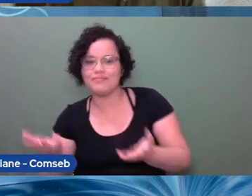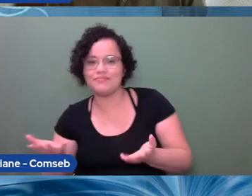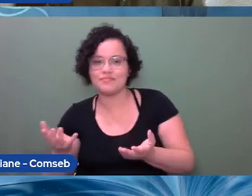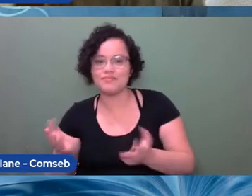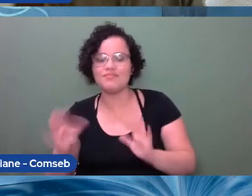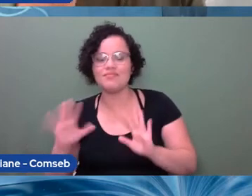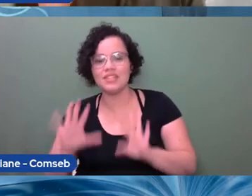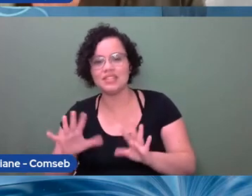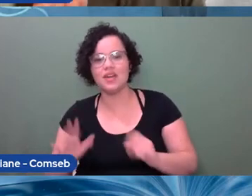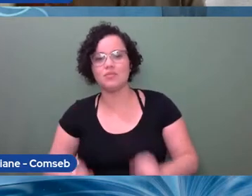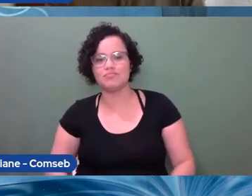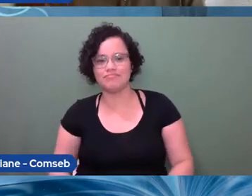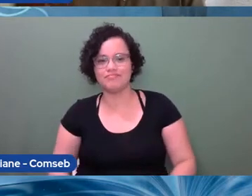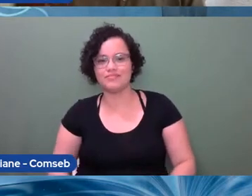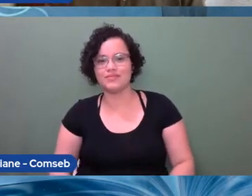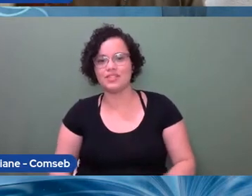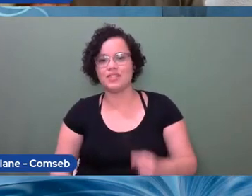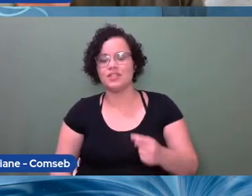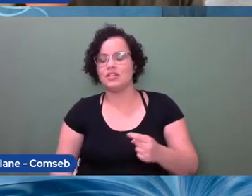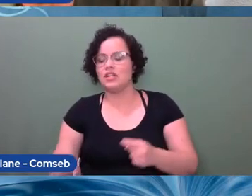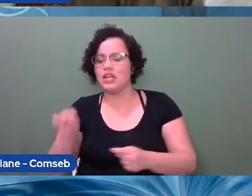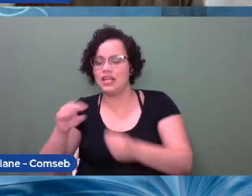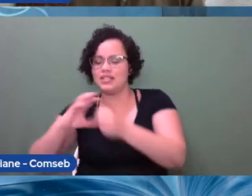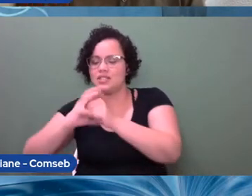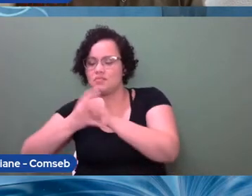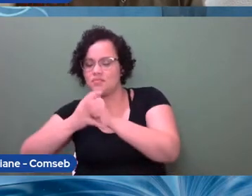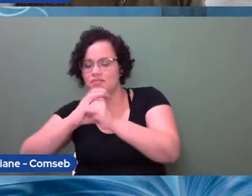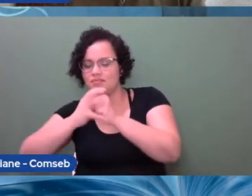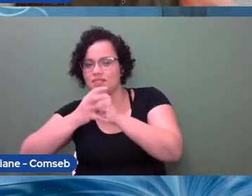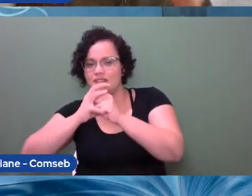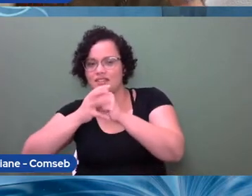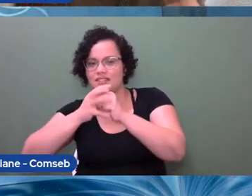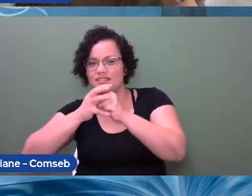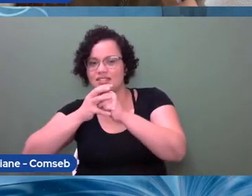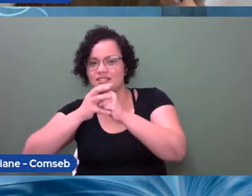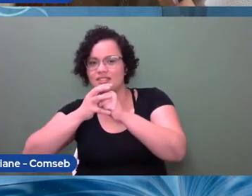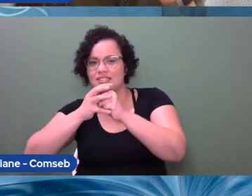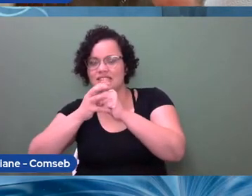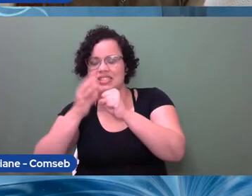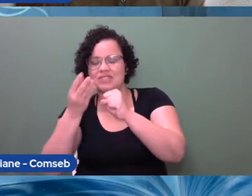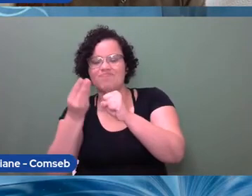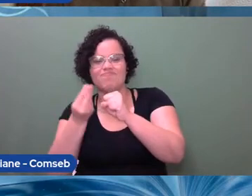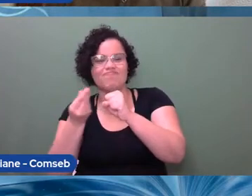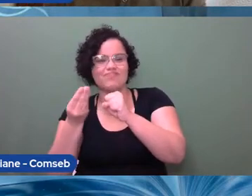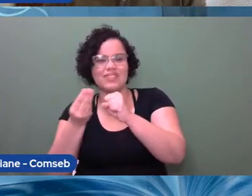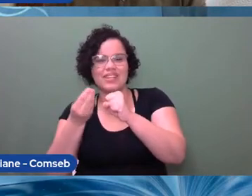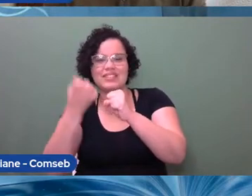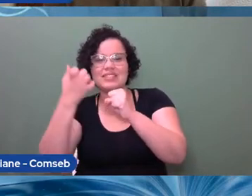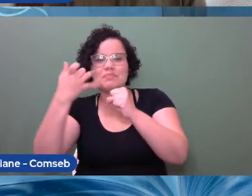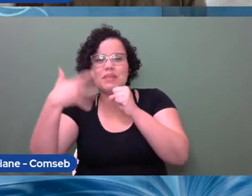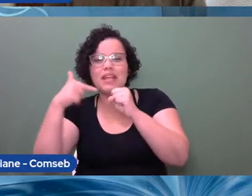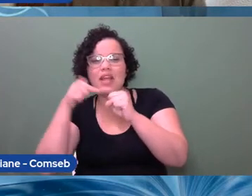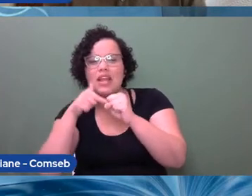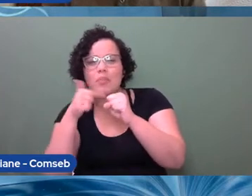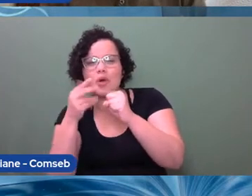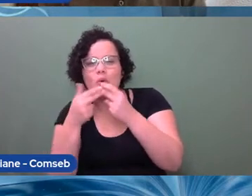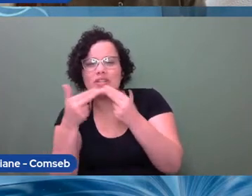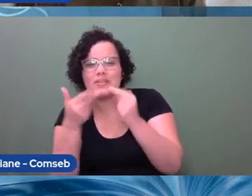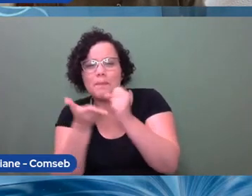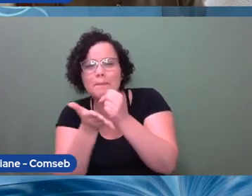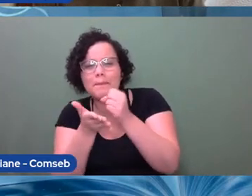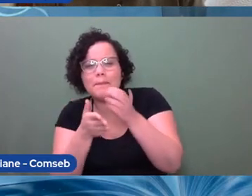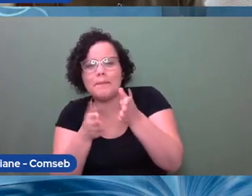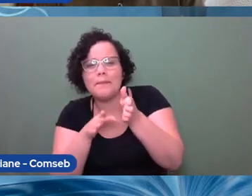primitivo, ou elementar, eles colocam isso de forma muito primitiva. A impressão que dá, e